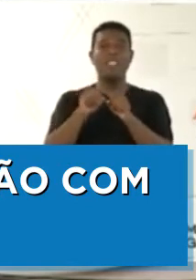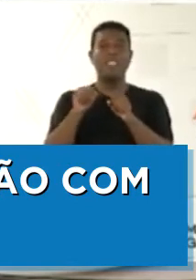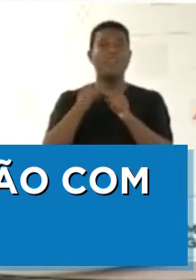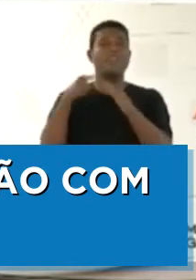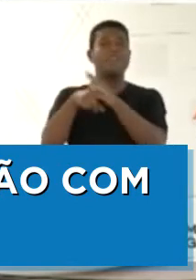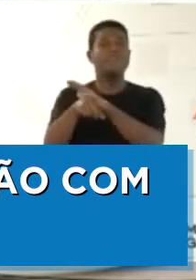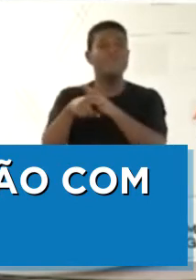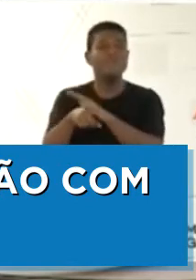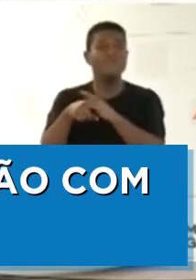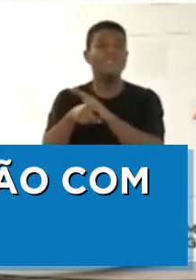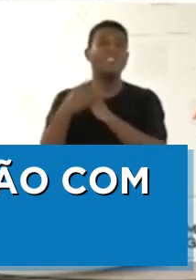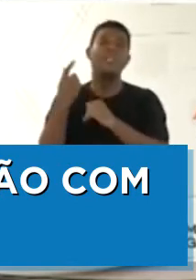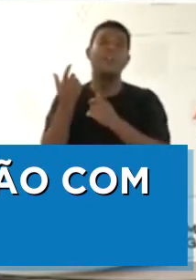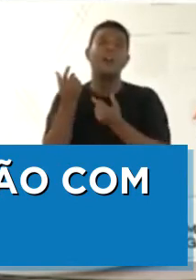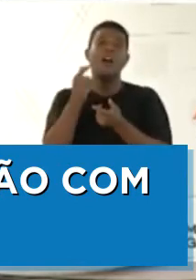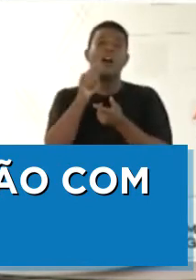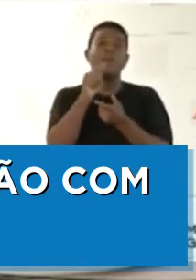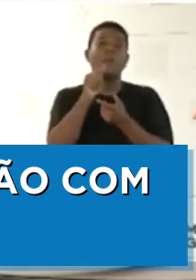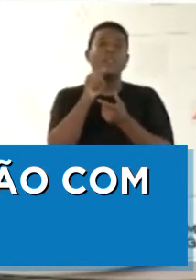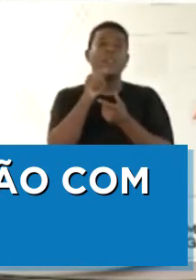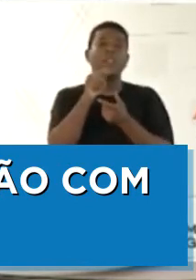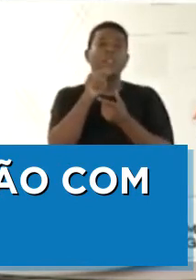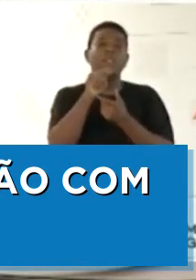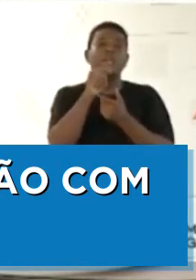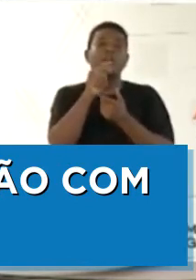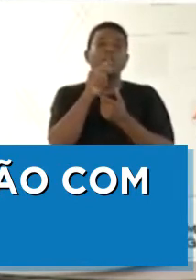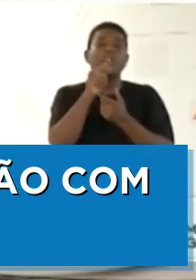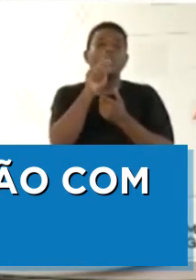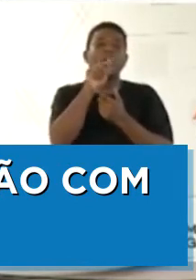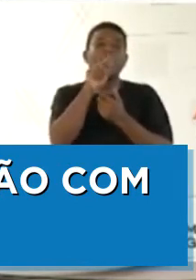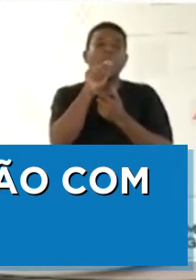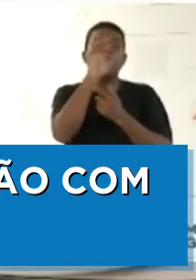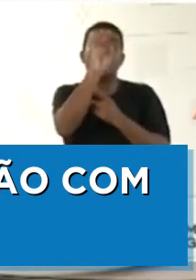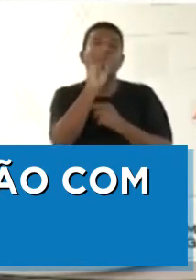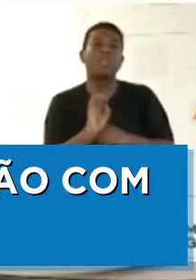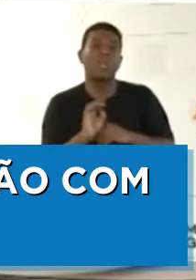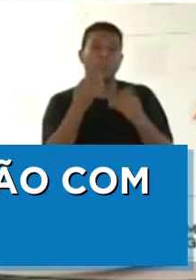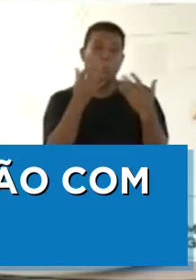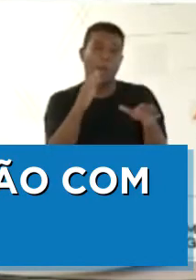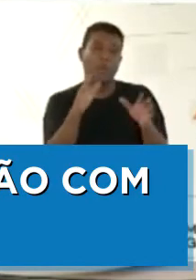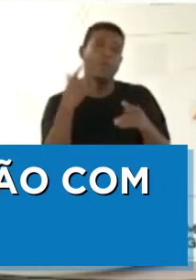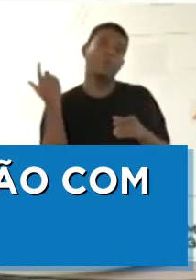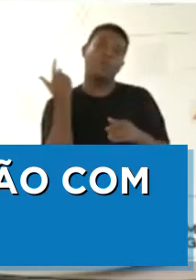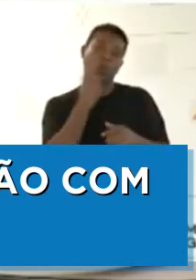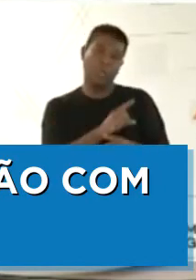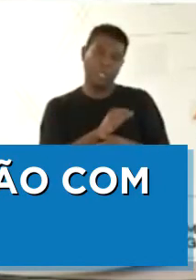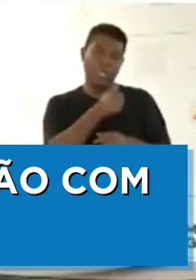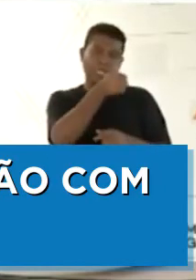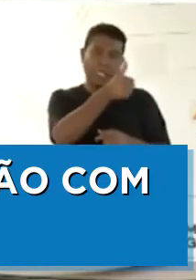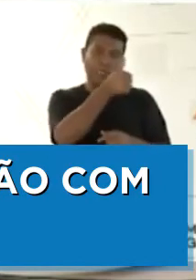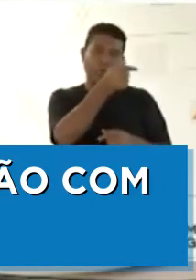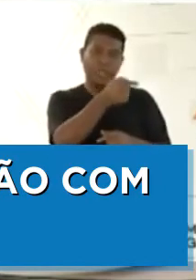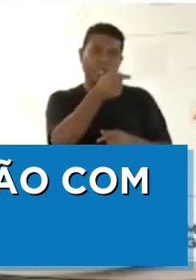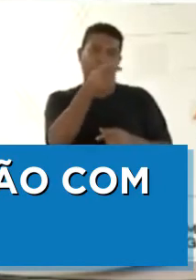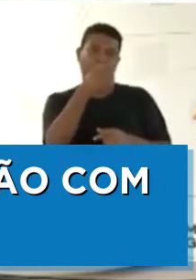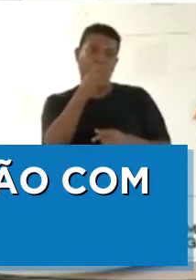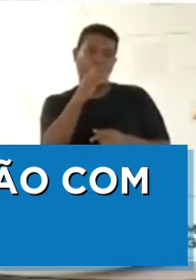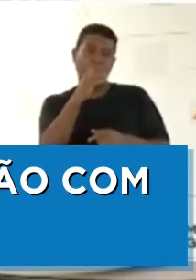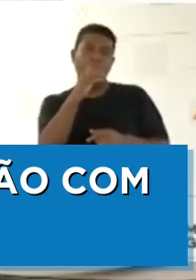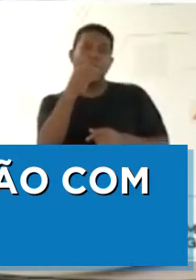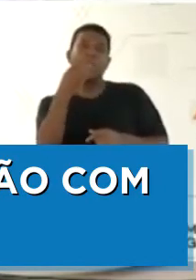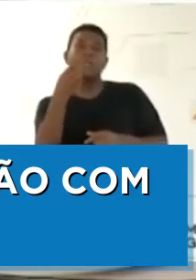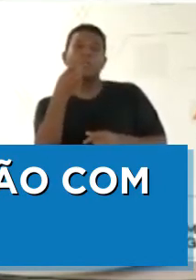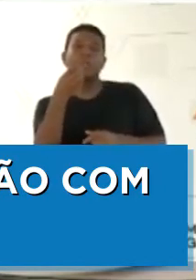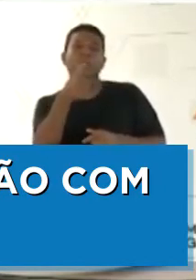ideia da mudança do perfil da epidemia, ou seja, nós sempre achamos que ela tenderia a ter